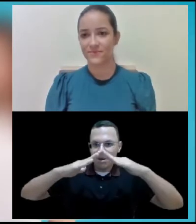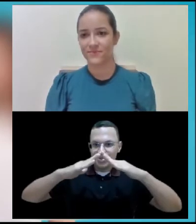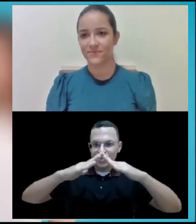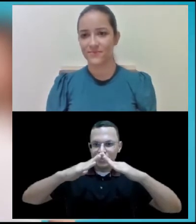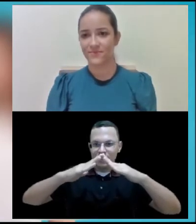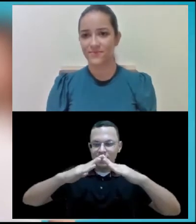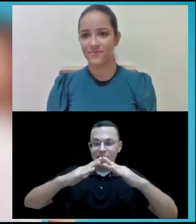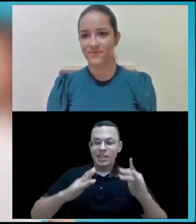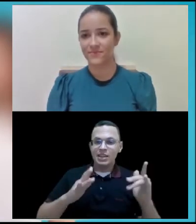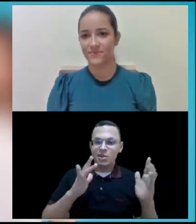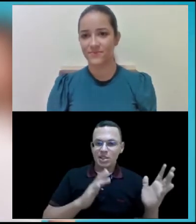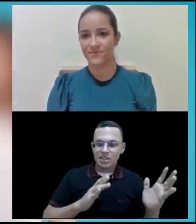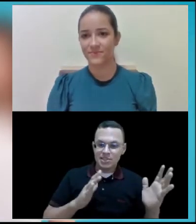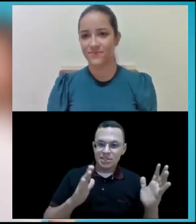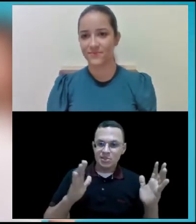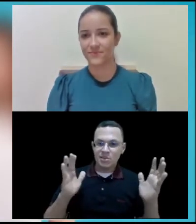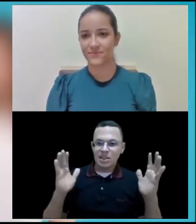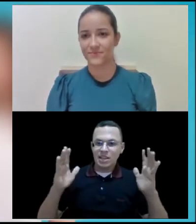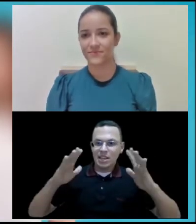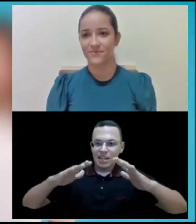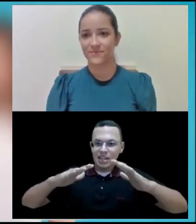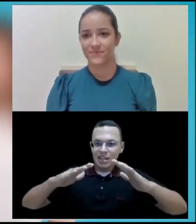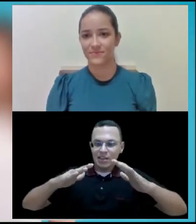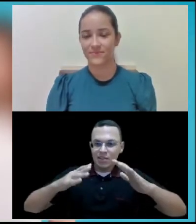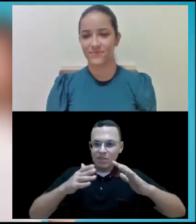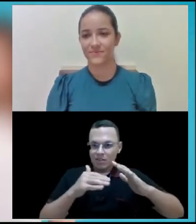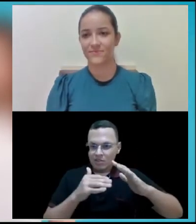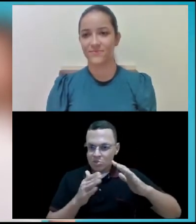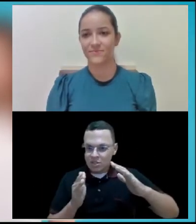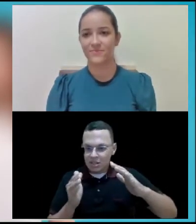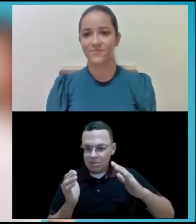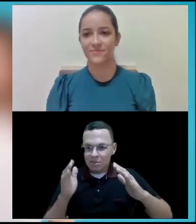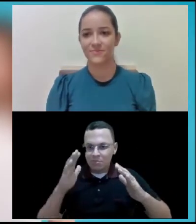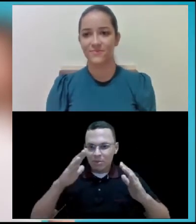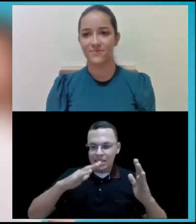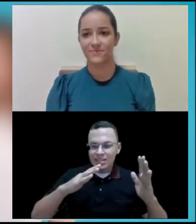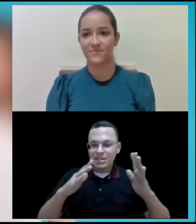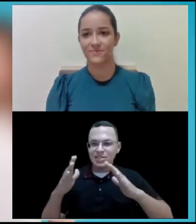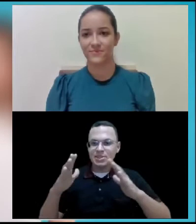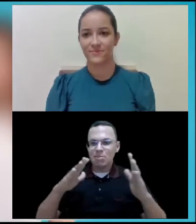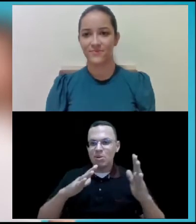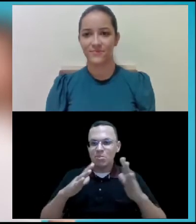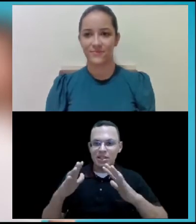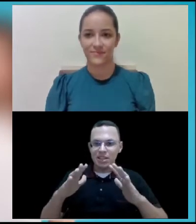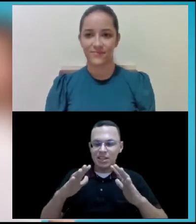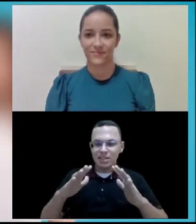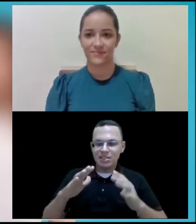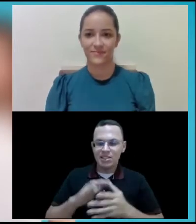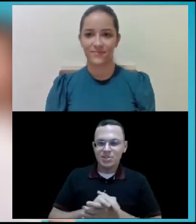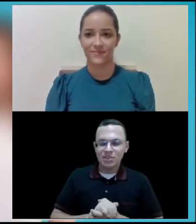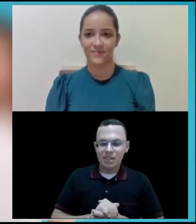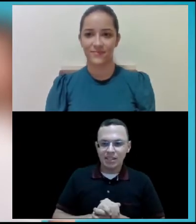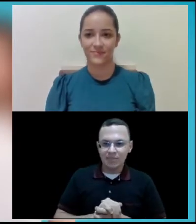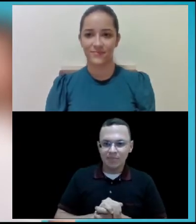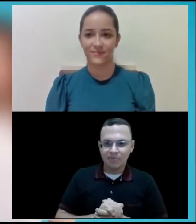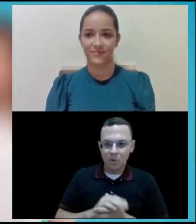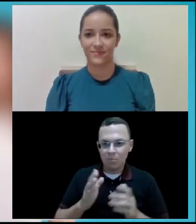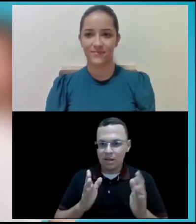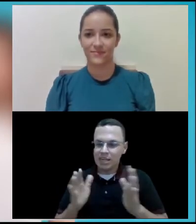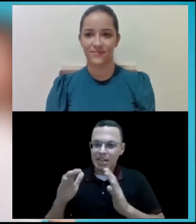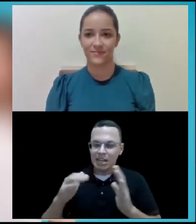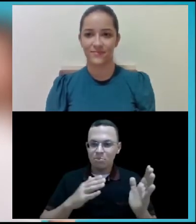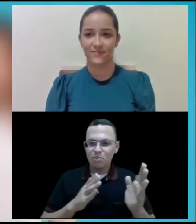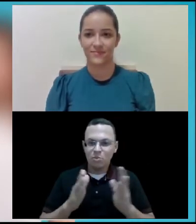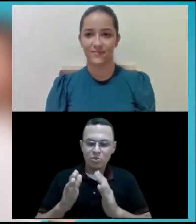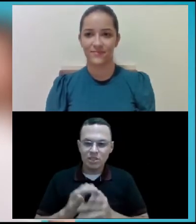palma para baixo. Então a orientação é justamente para que direção a palma está direcionada, ou